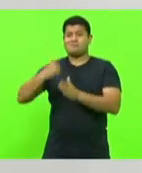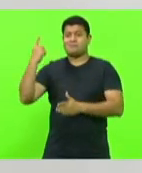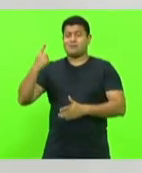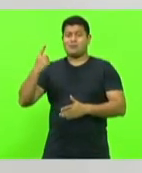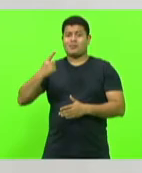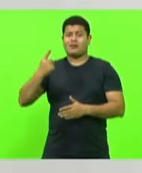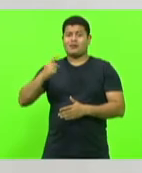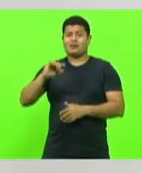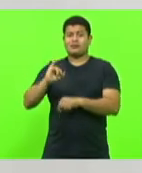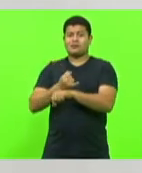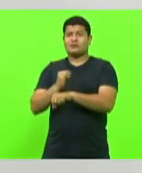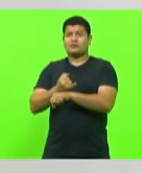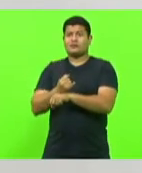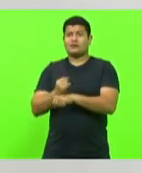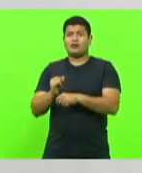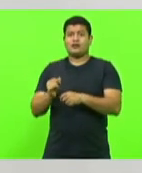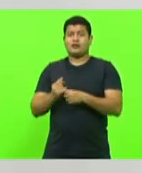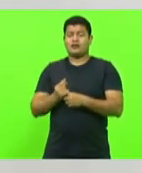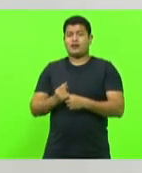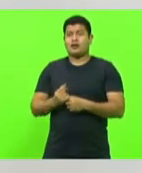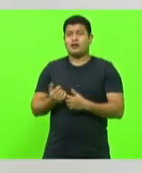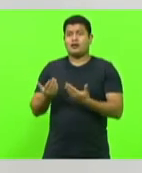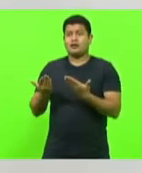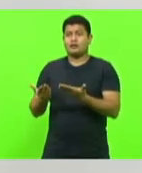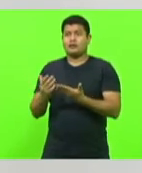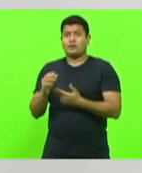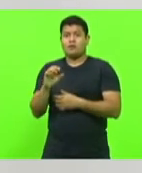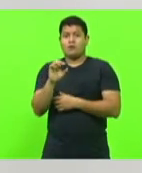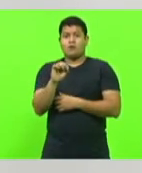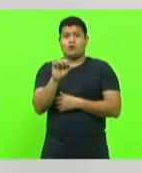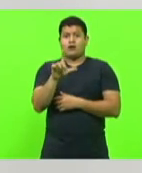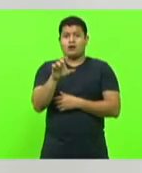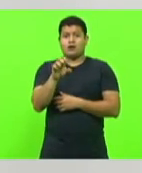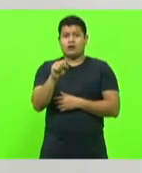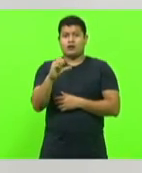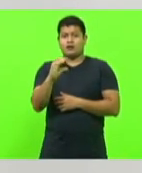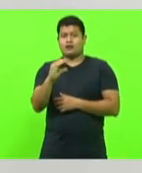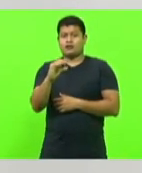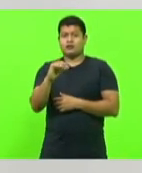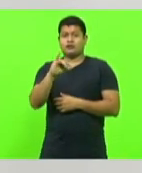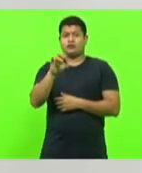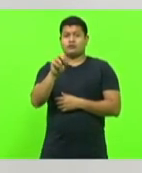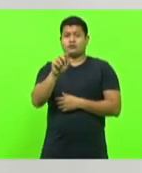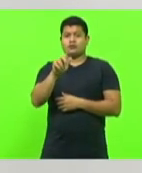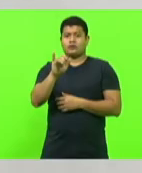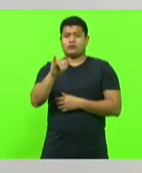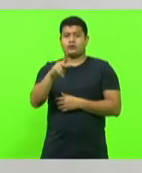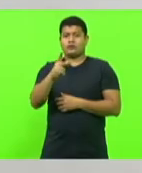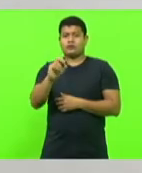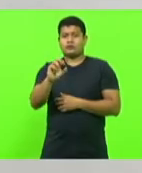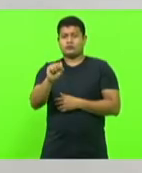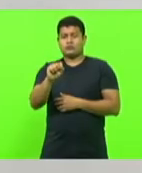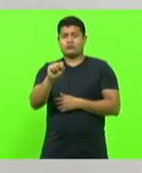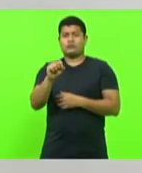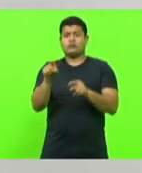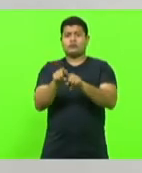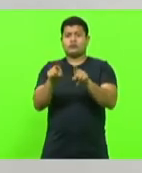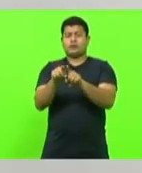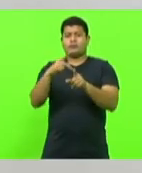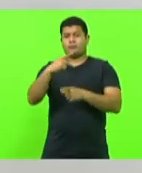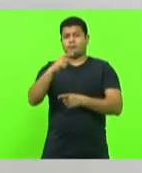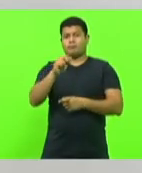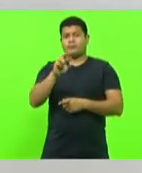fora da competição OLESC, Joguinhos e Parajasque. Joinville, que é um celeiro de